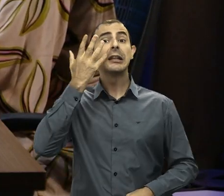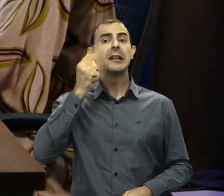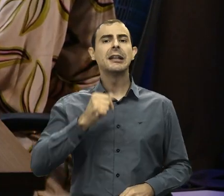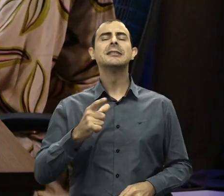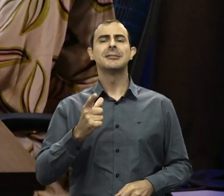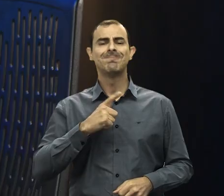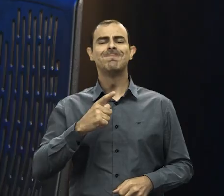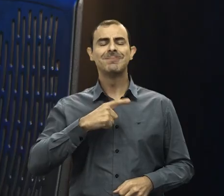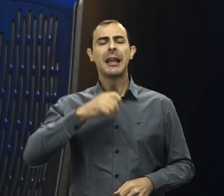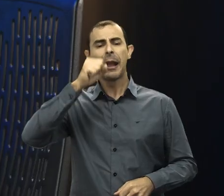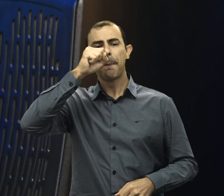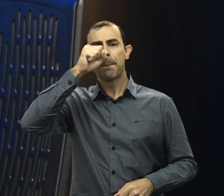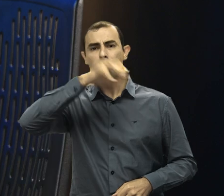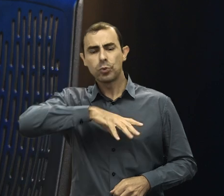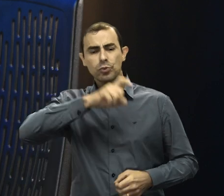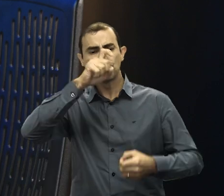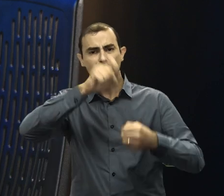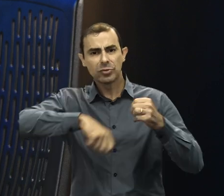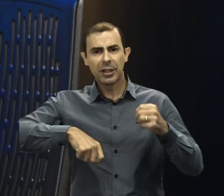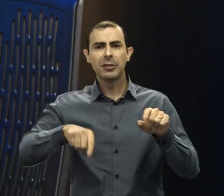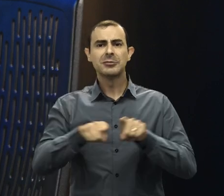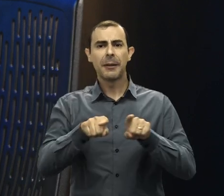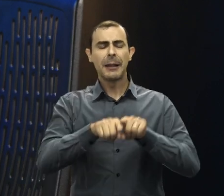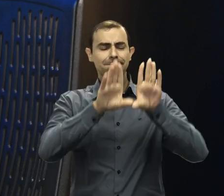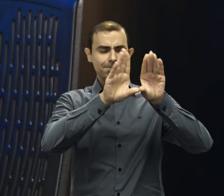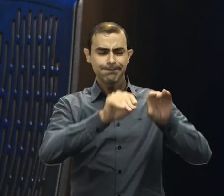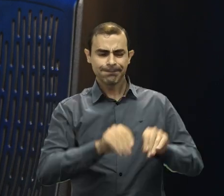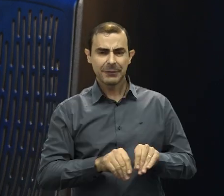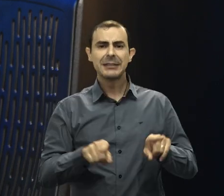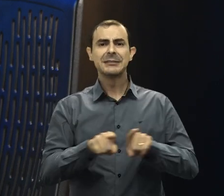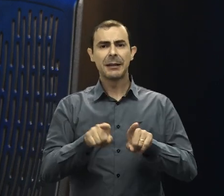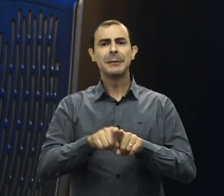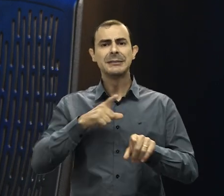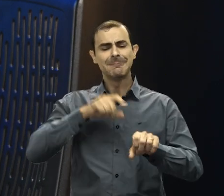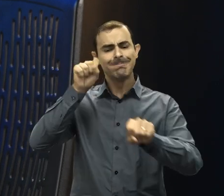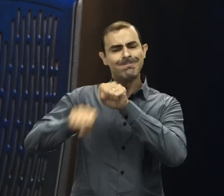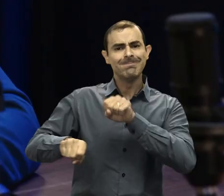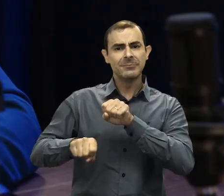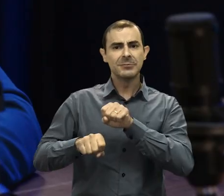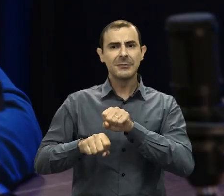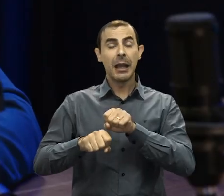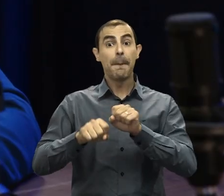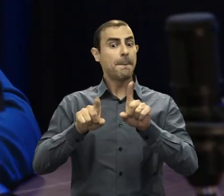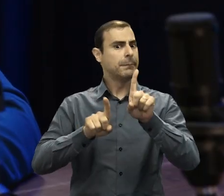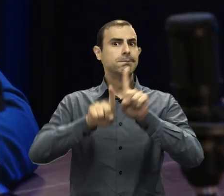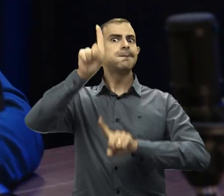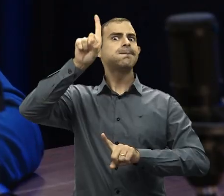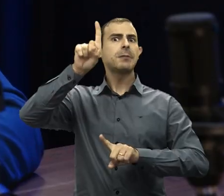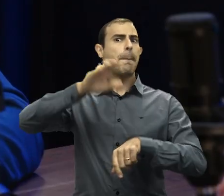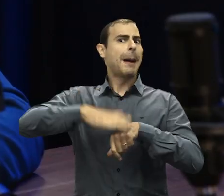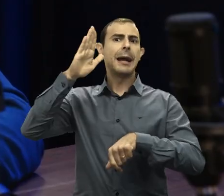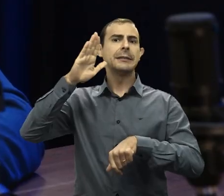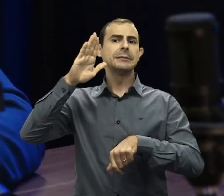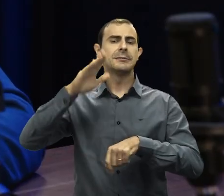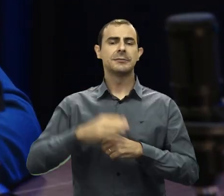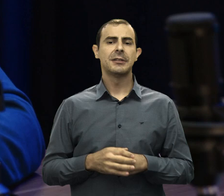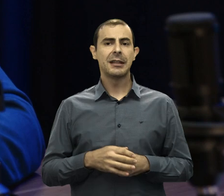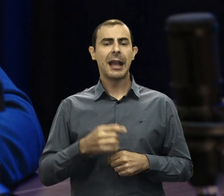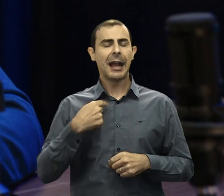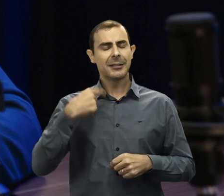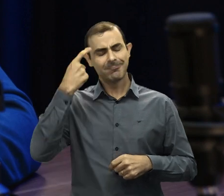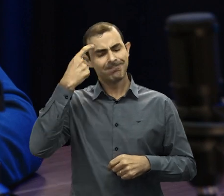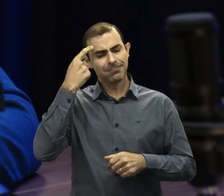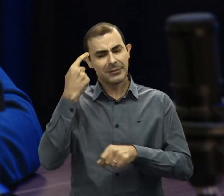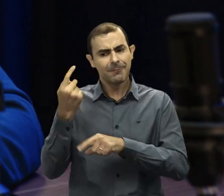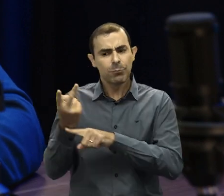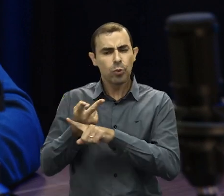ela sofre abuso, sofre violência de uma forma acima da média. Então isso me motivou a buscar